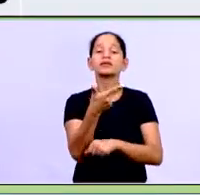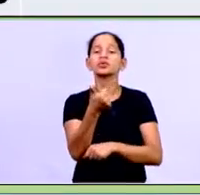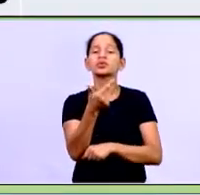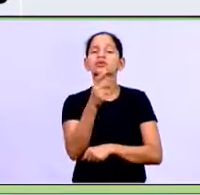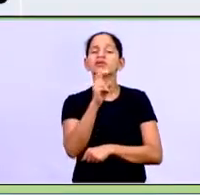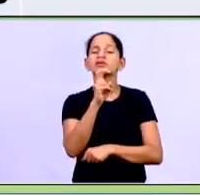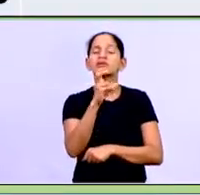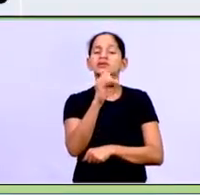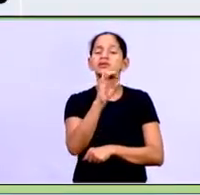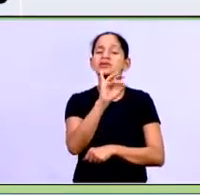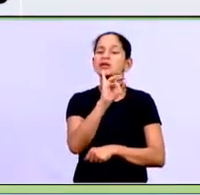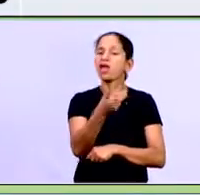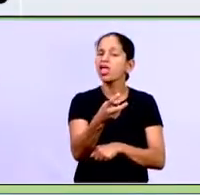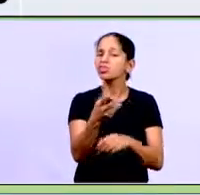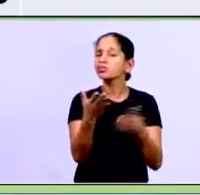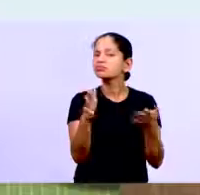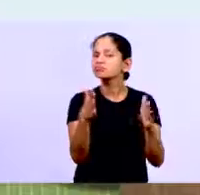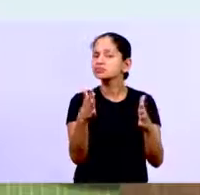já deu R$